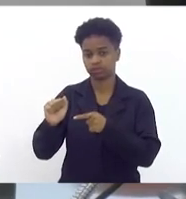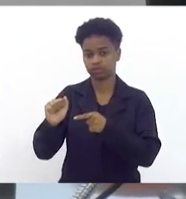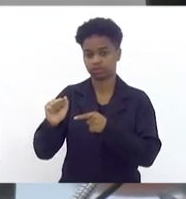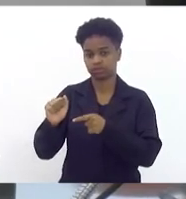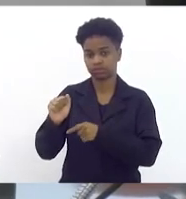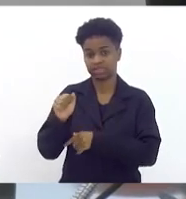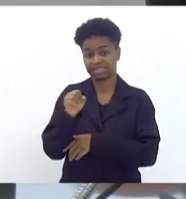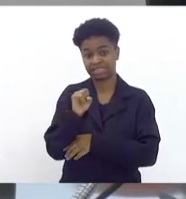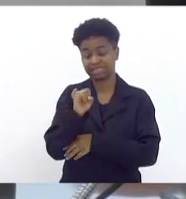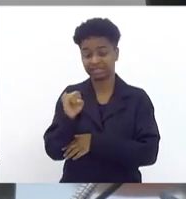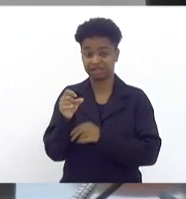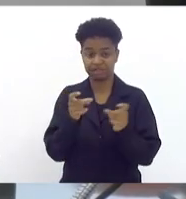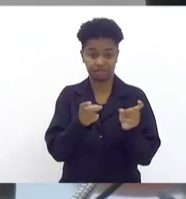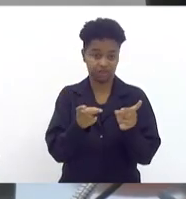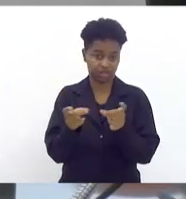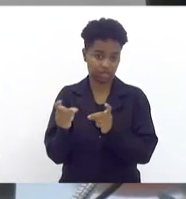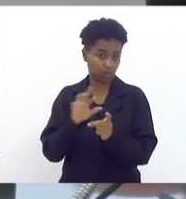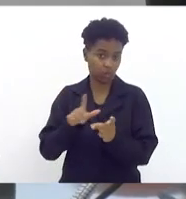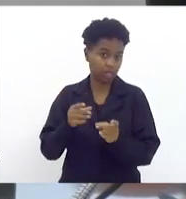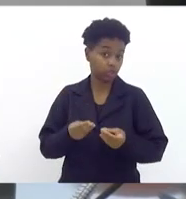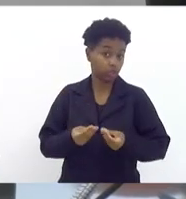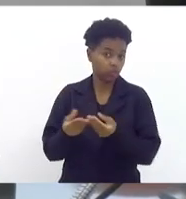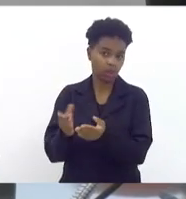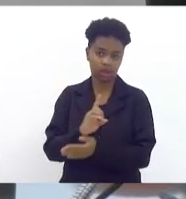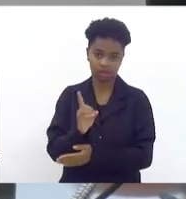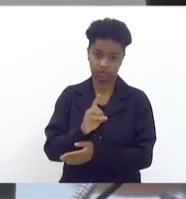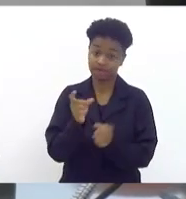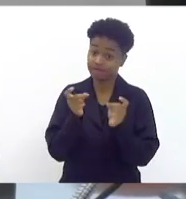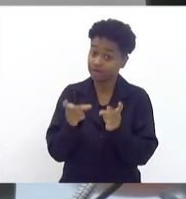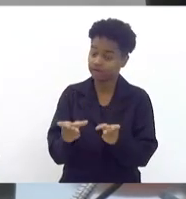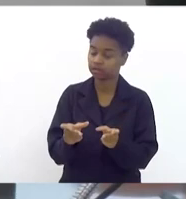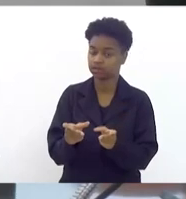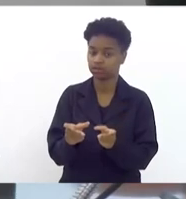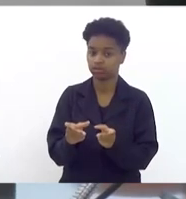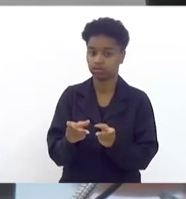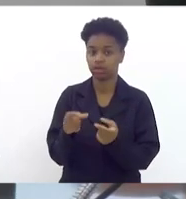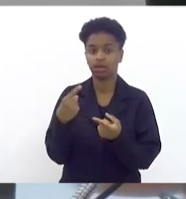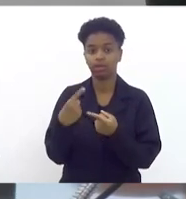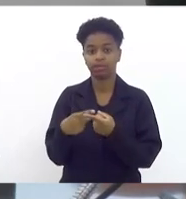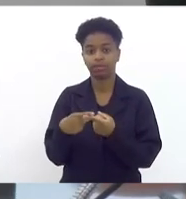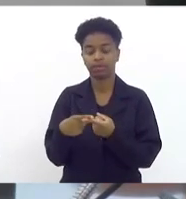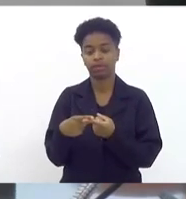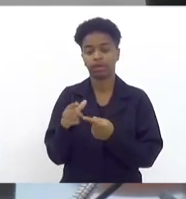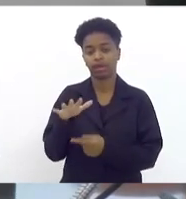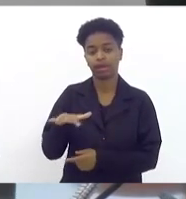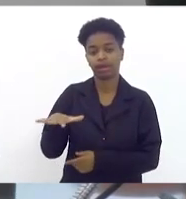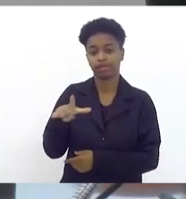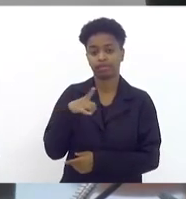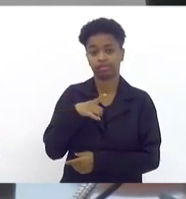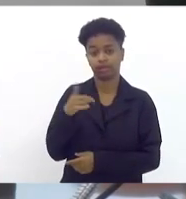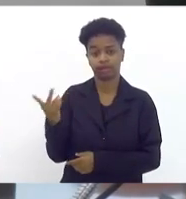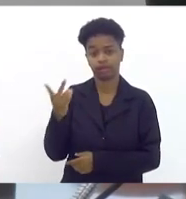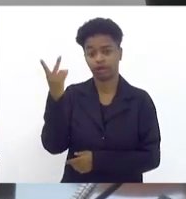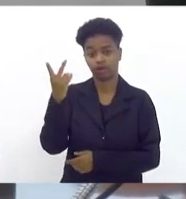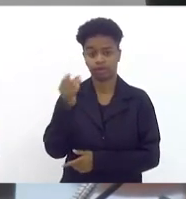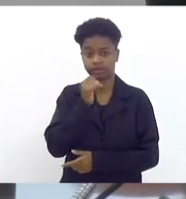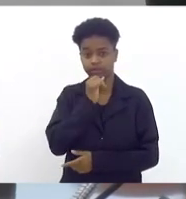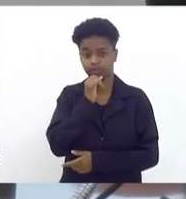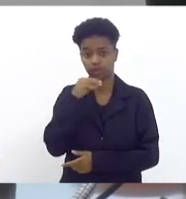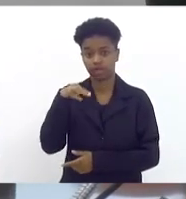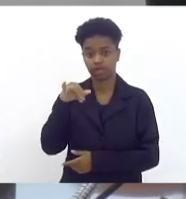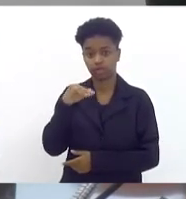de venda, não doação. Porque o lixo tem valor econômico, como eu